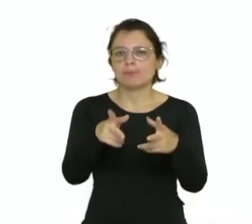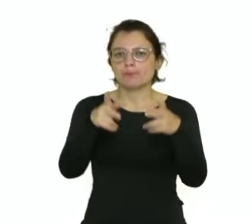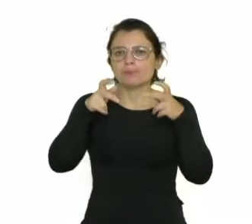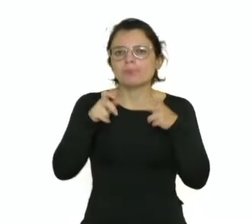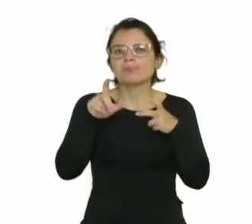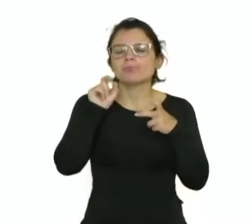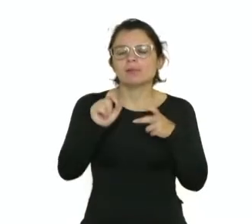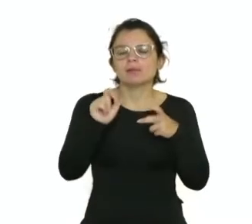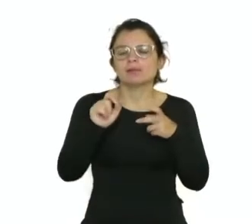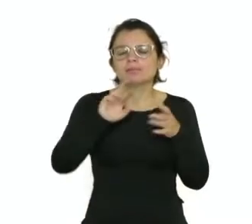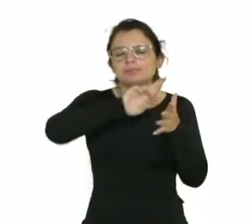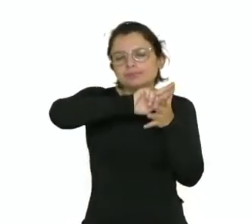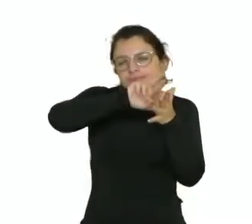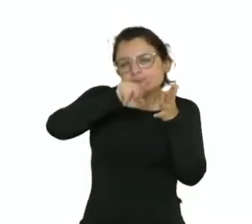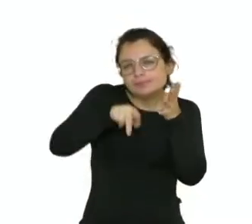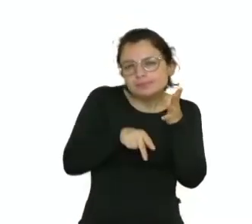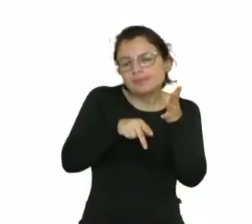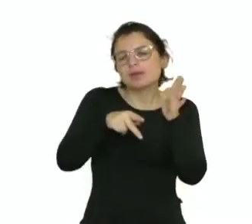povos originários